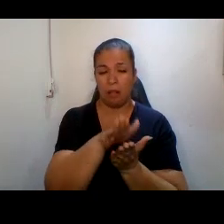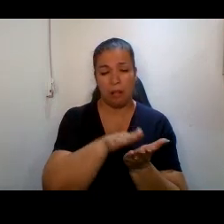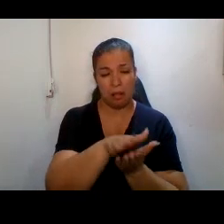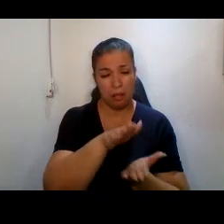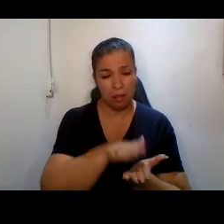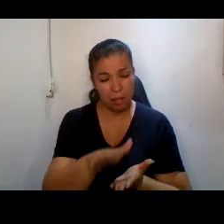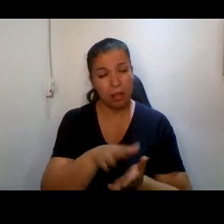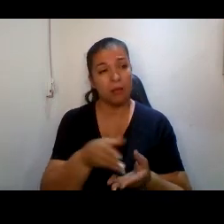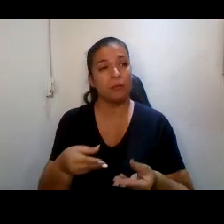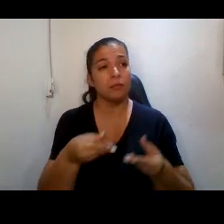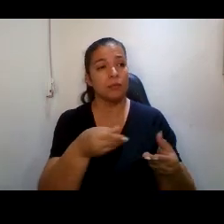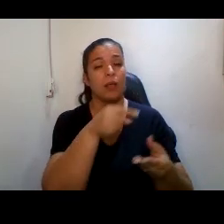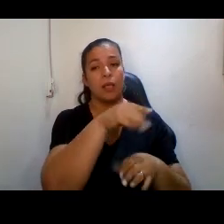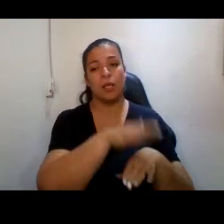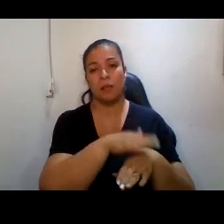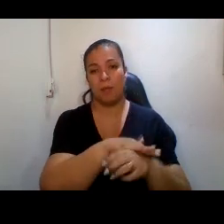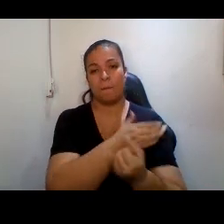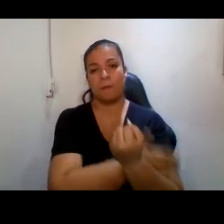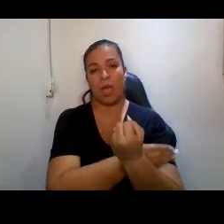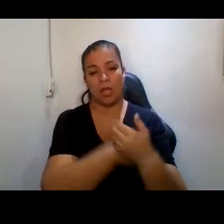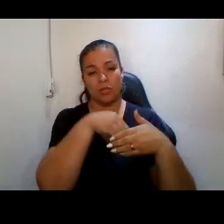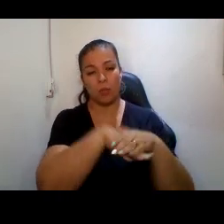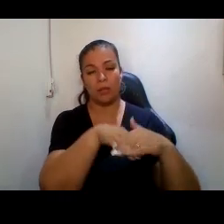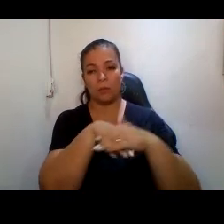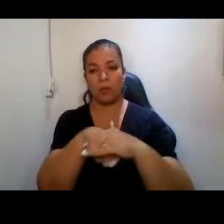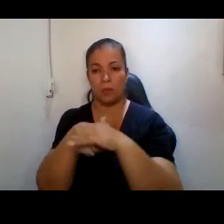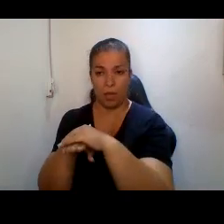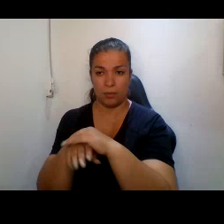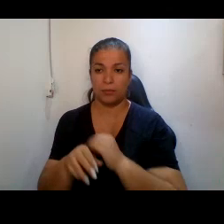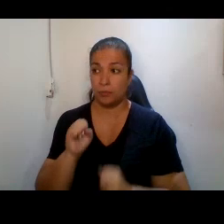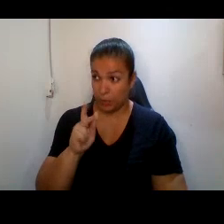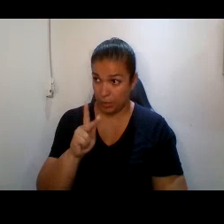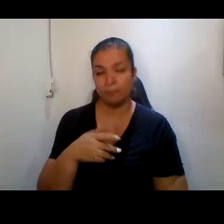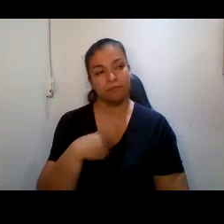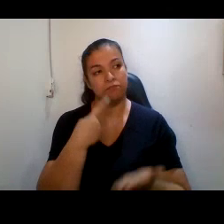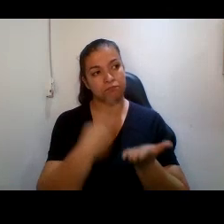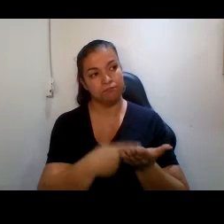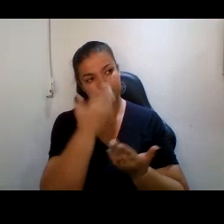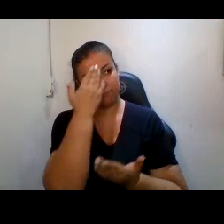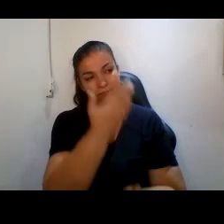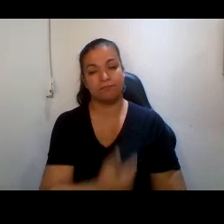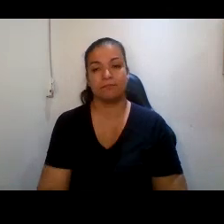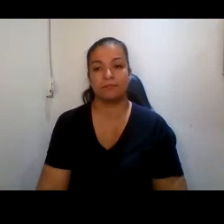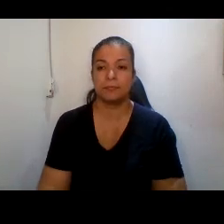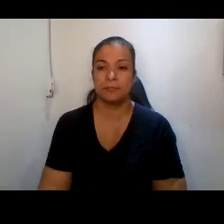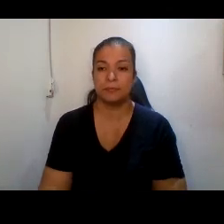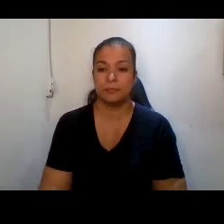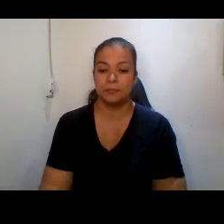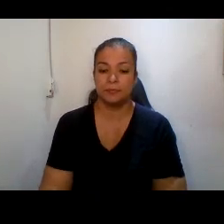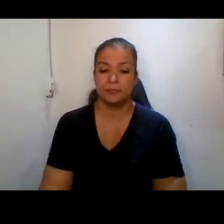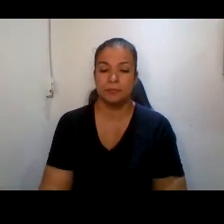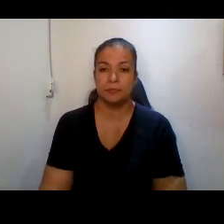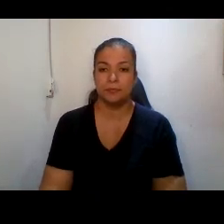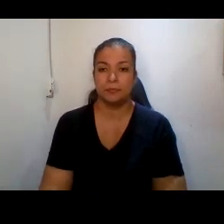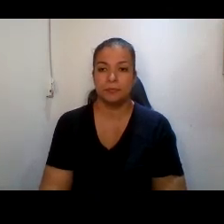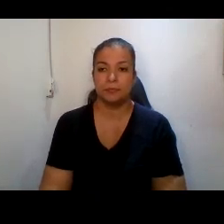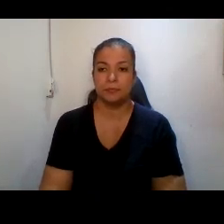na pasta de cada um, tá bom? Certo, combinado. Obrigada, Cristina. Nada.